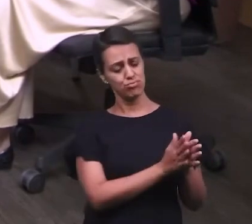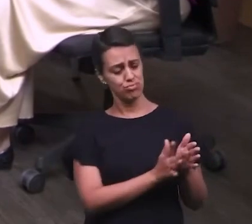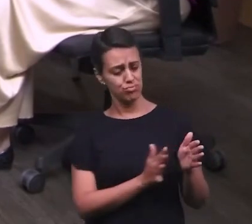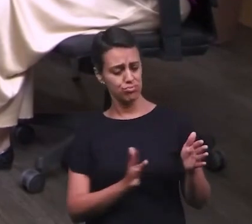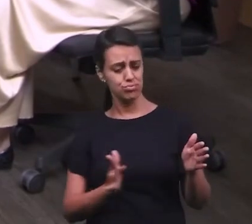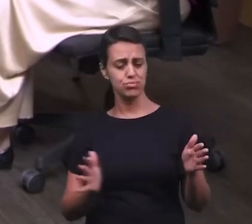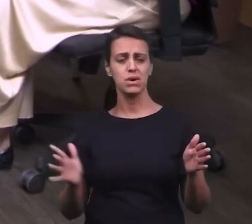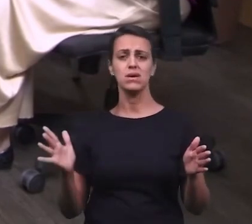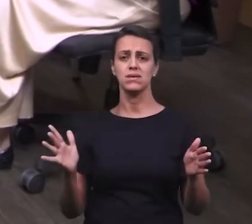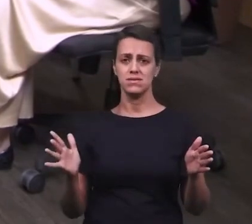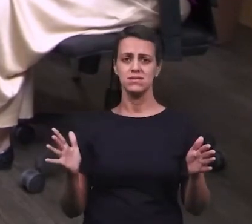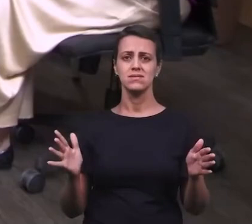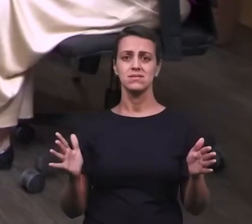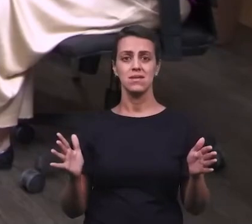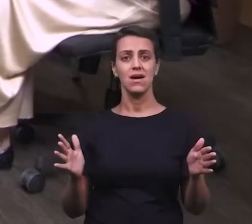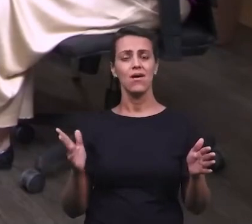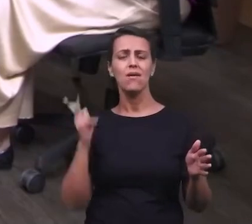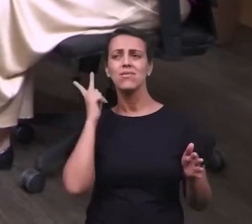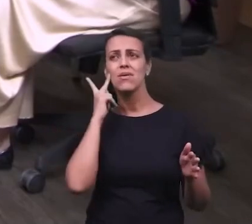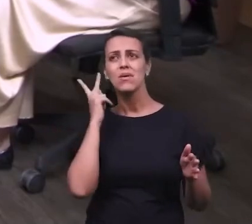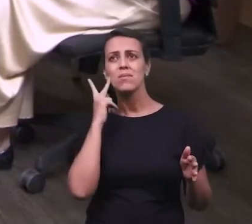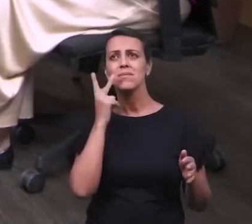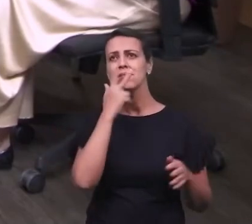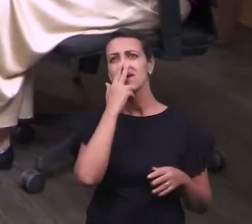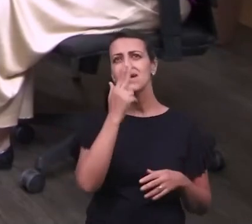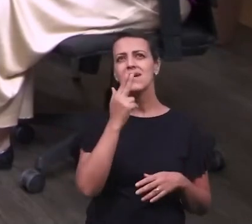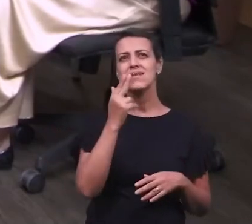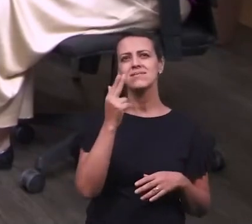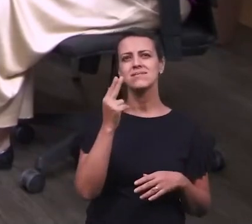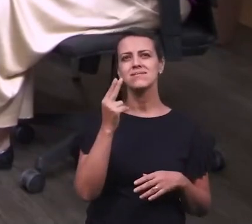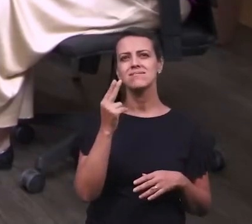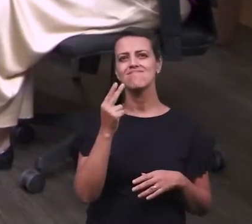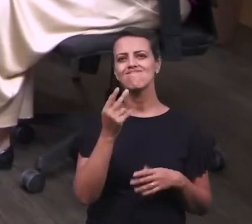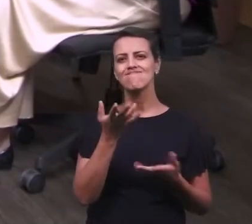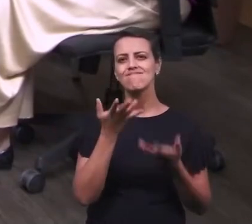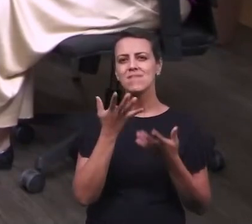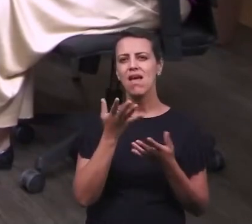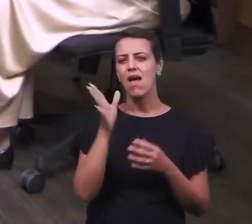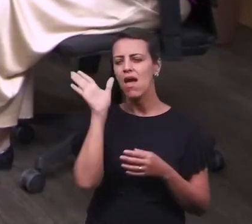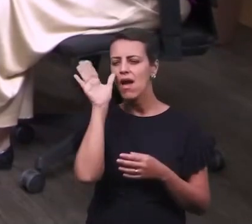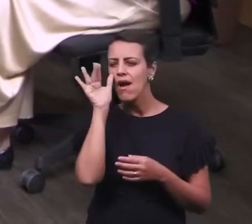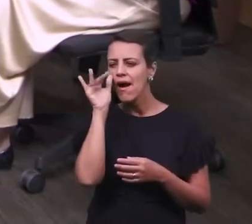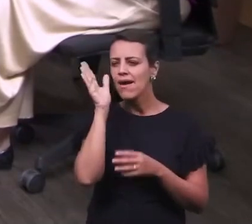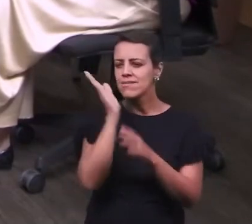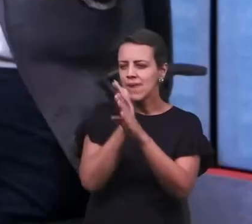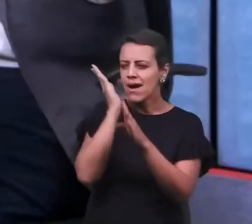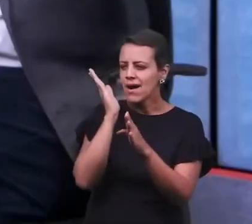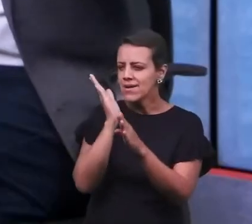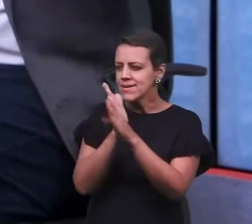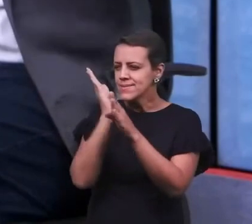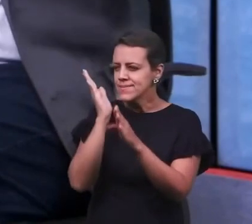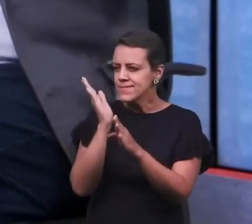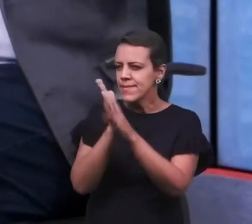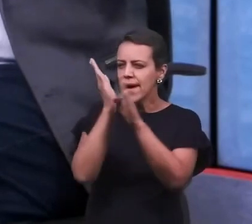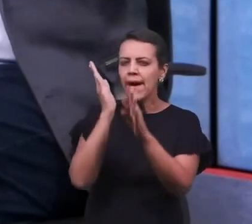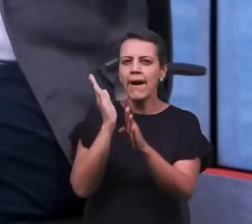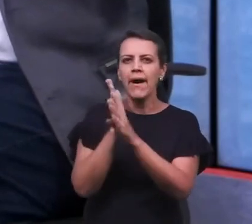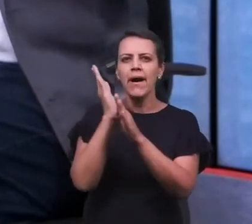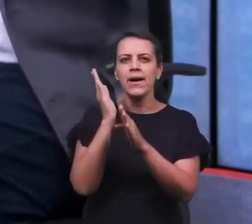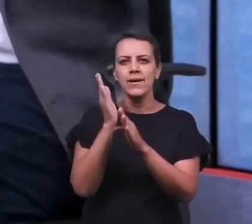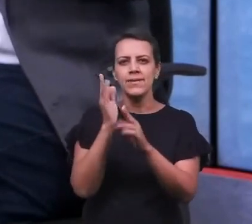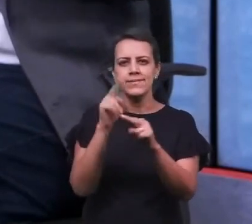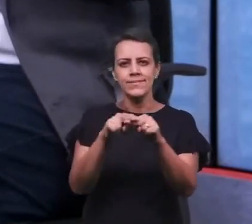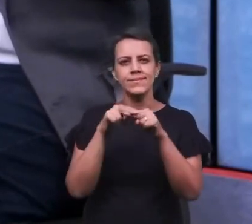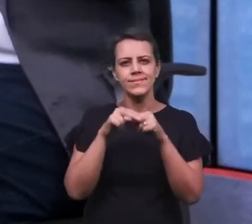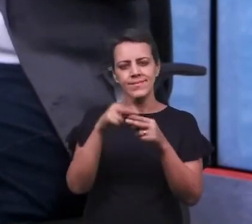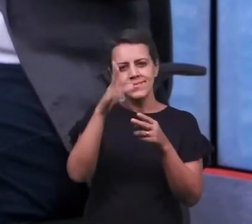comum a rebeldia no sentido da tentativa pela descoberta, pela própria descoberta de alguma coisa, né? Isso é